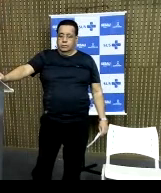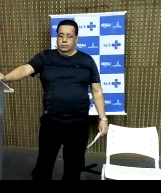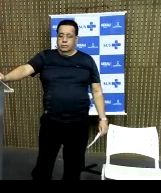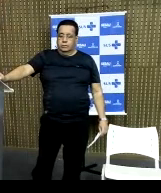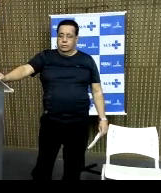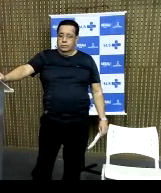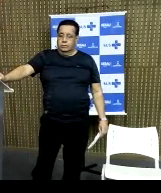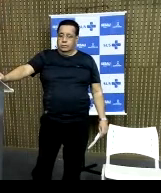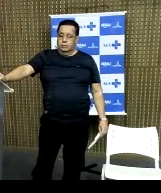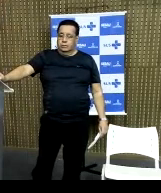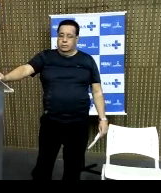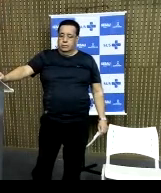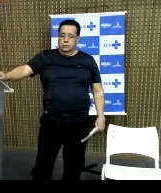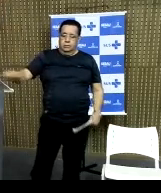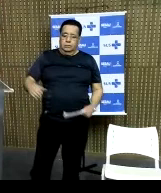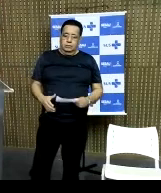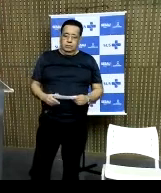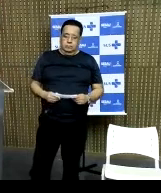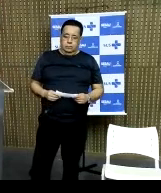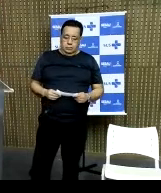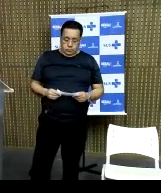vacinas de